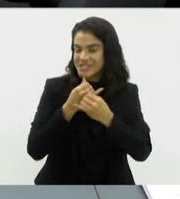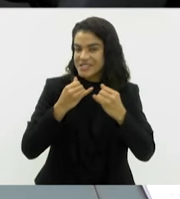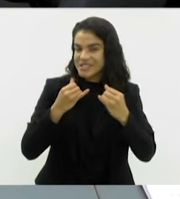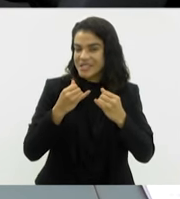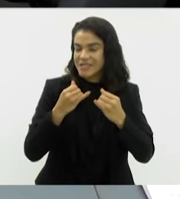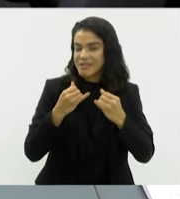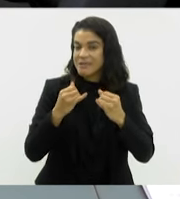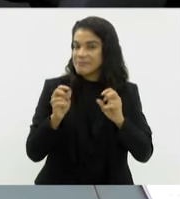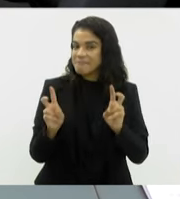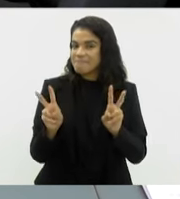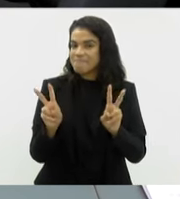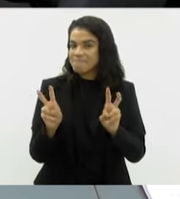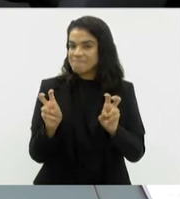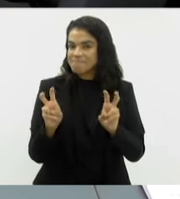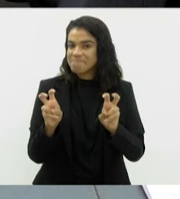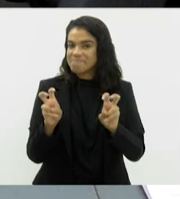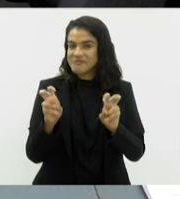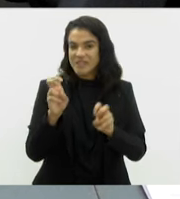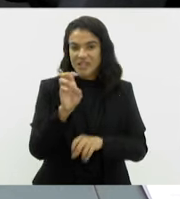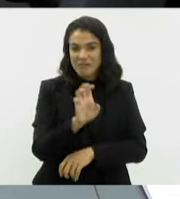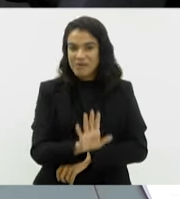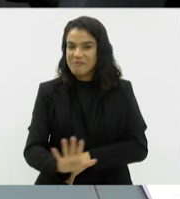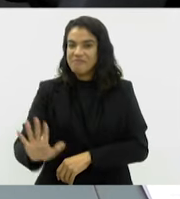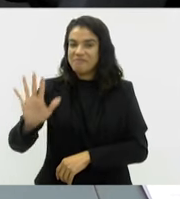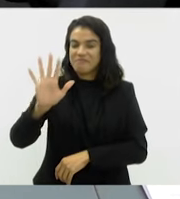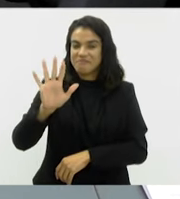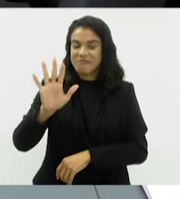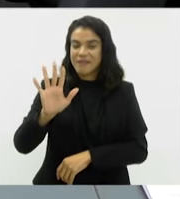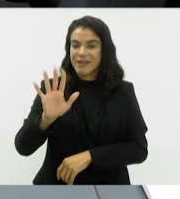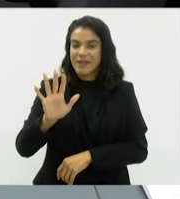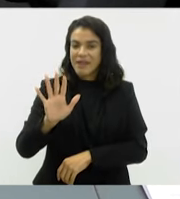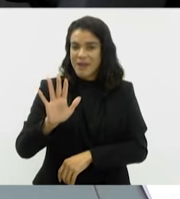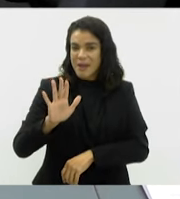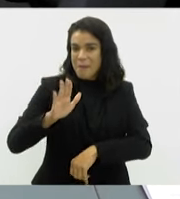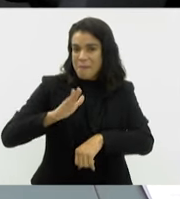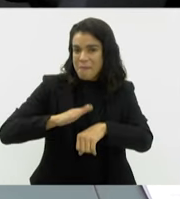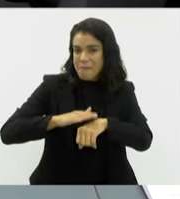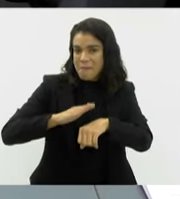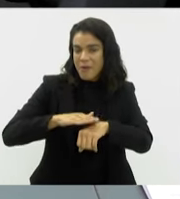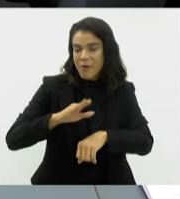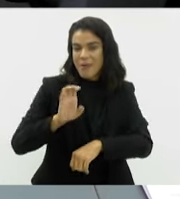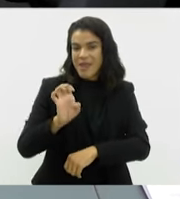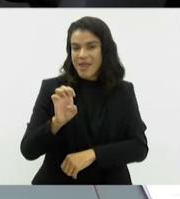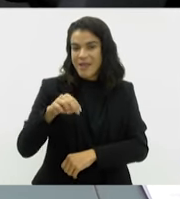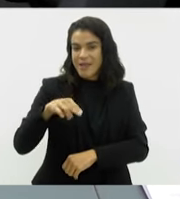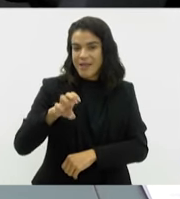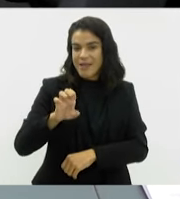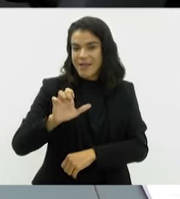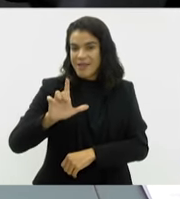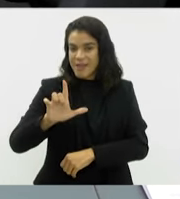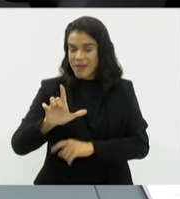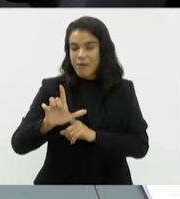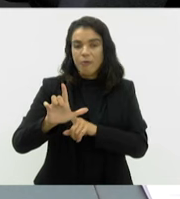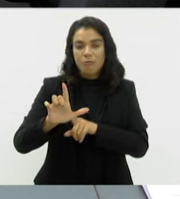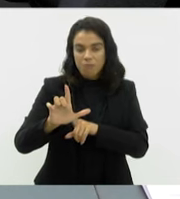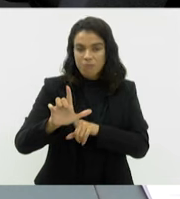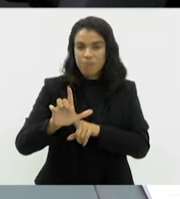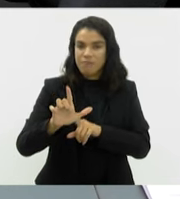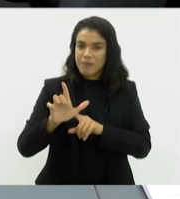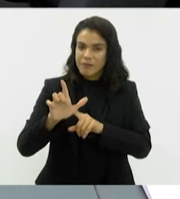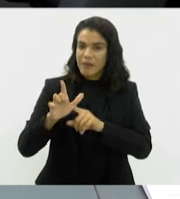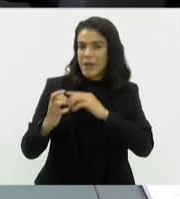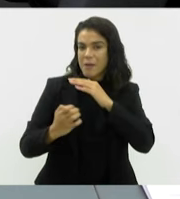um tema nacional. A própria Enel, que é a companhia de energia